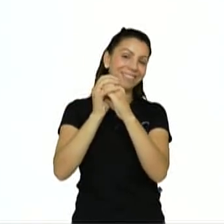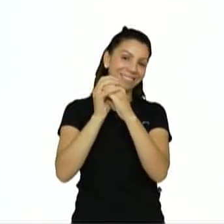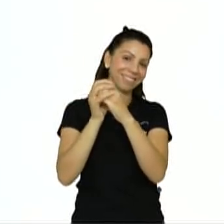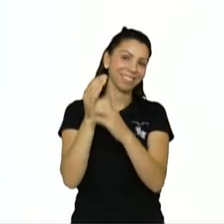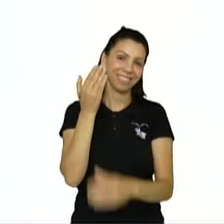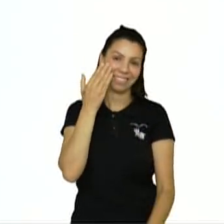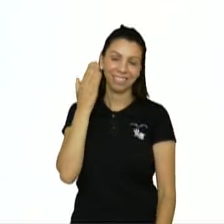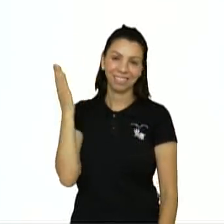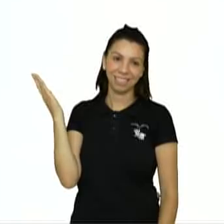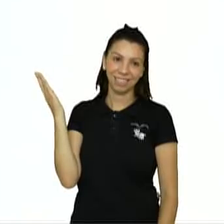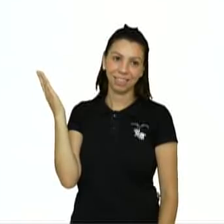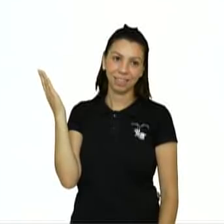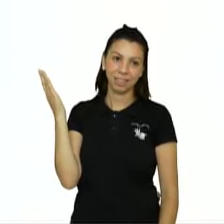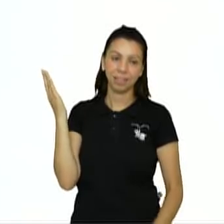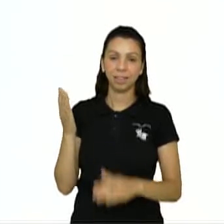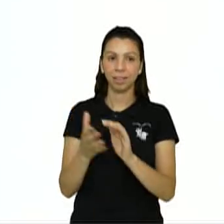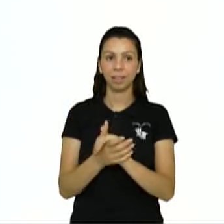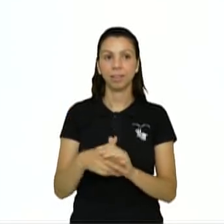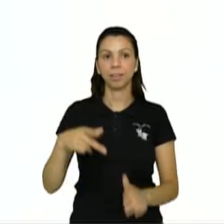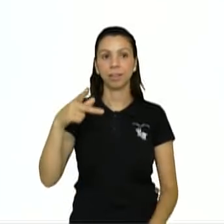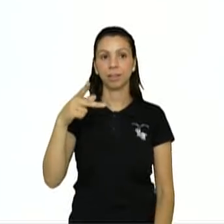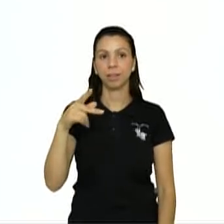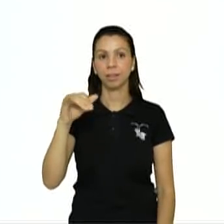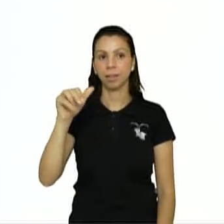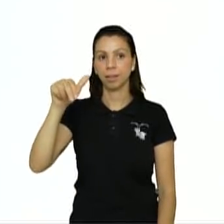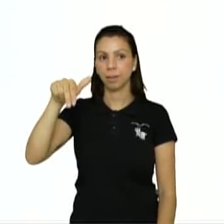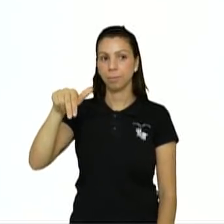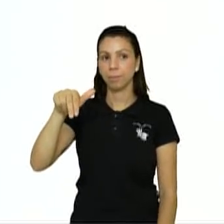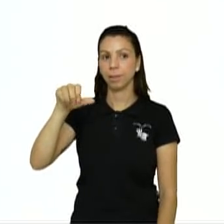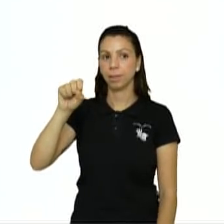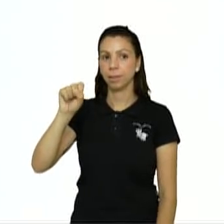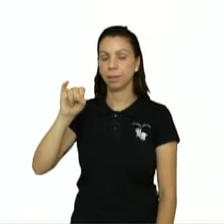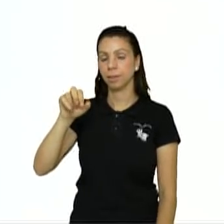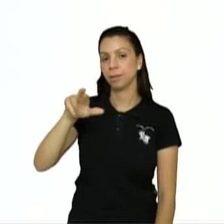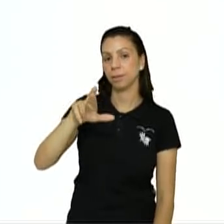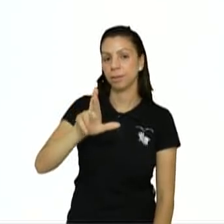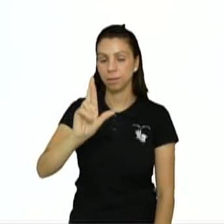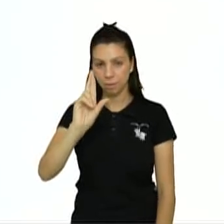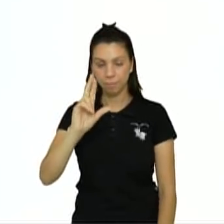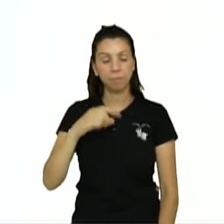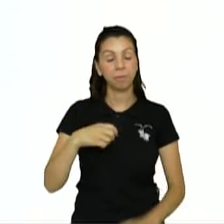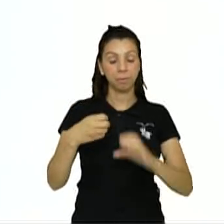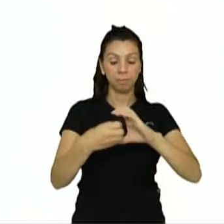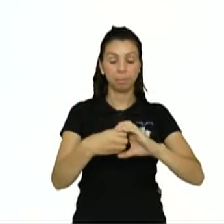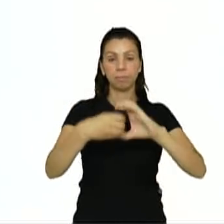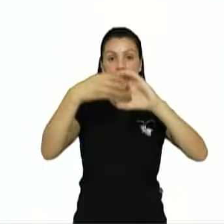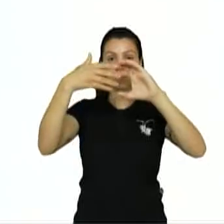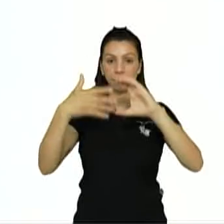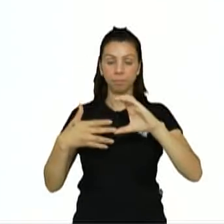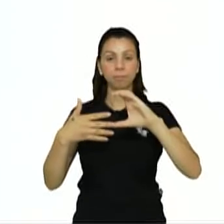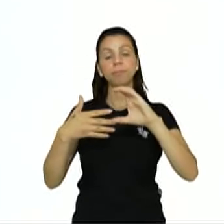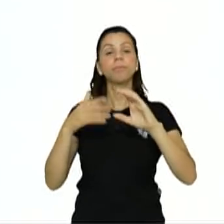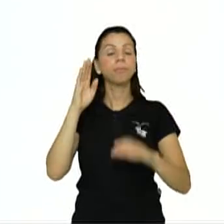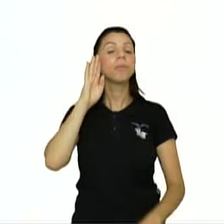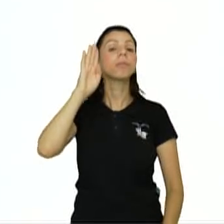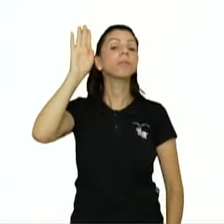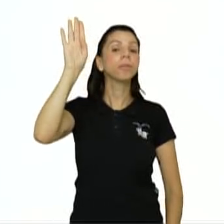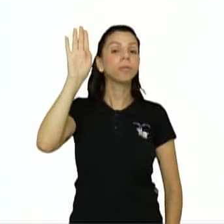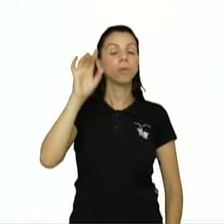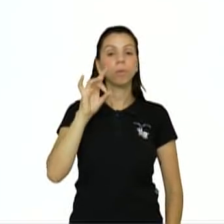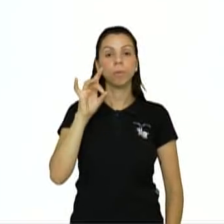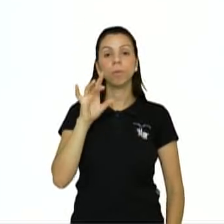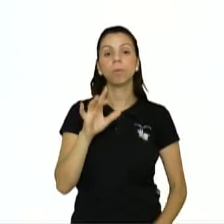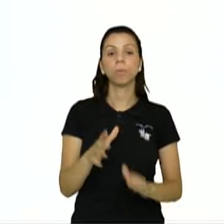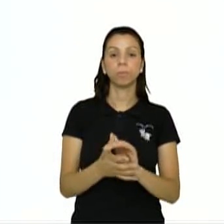mesmo? Esse cara aqui é o Pinsir. E aí, uma das principais características dos artrópodes, além das suas